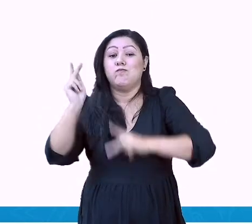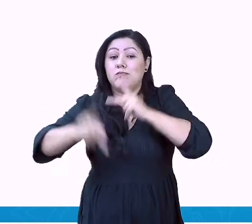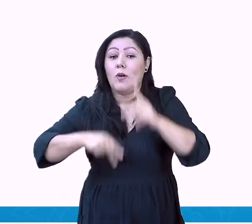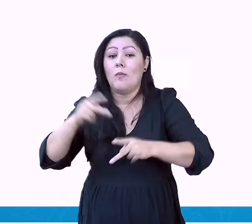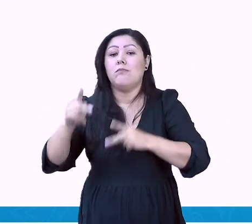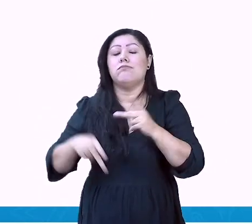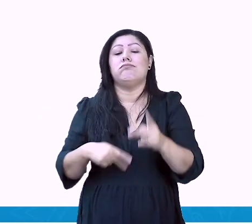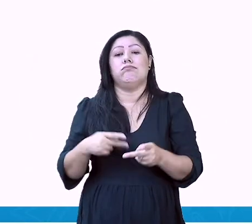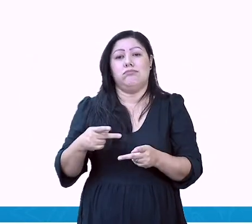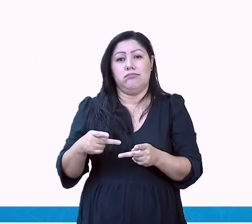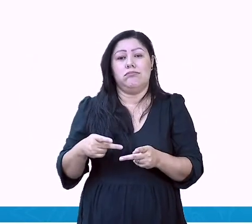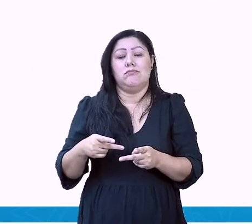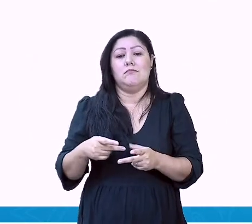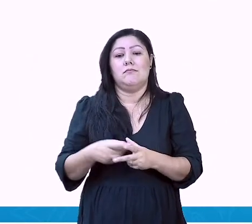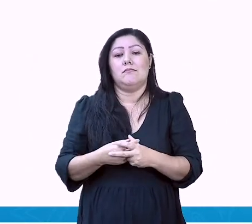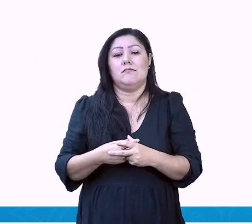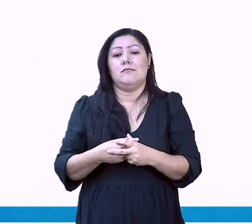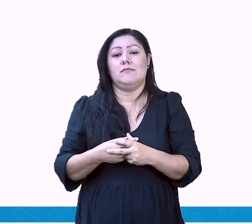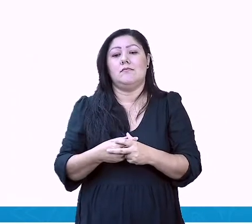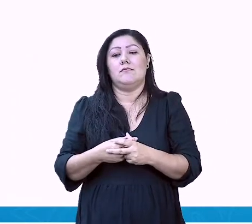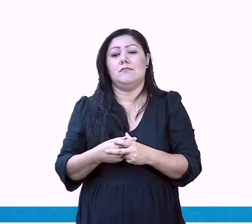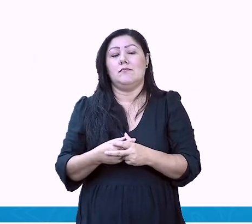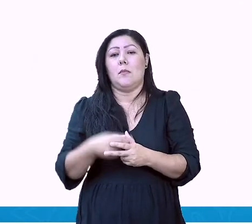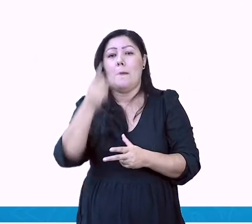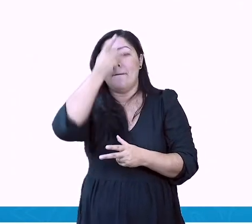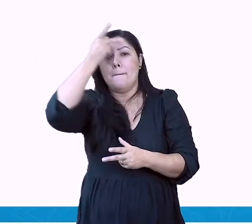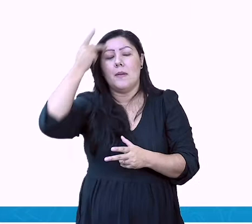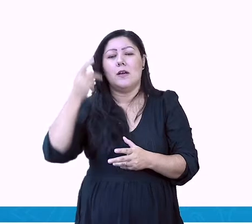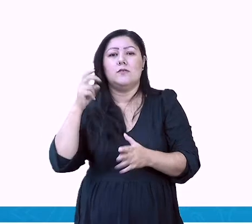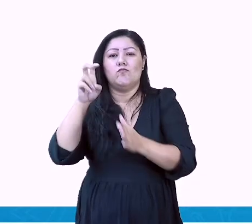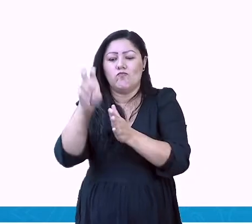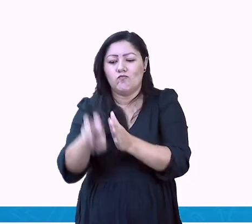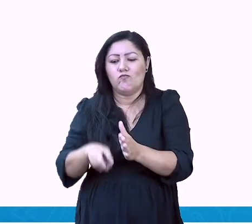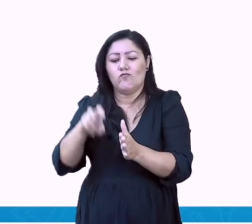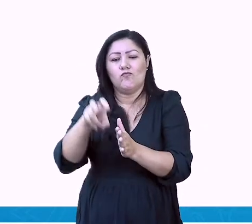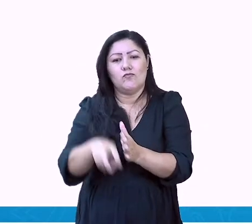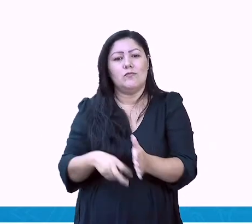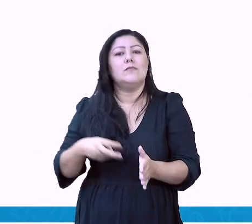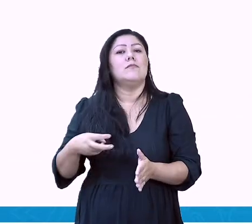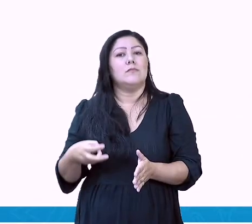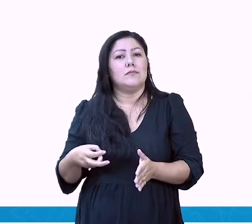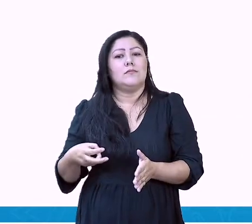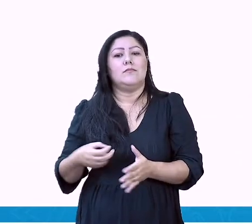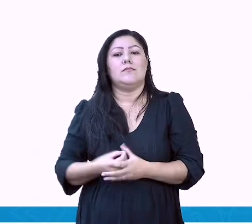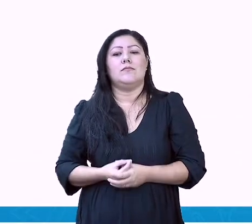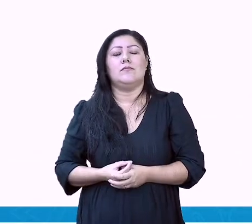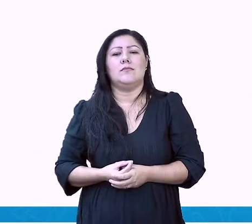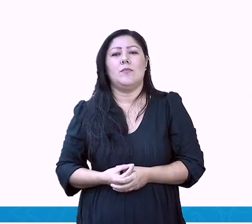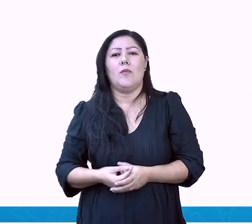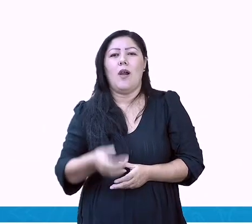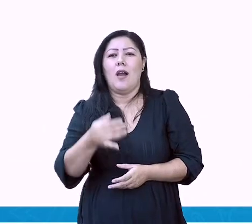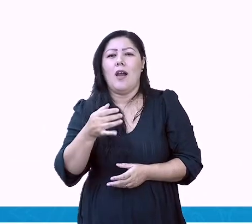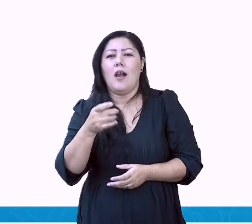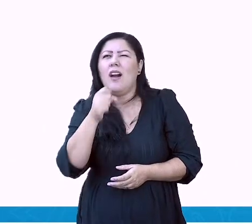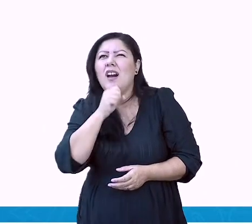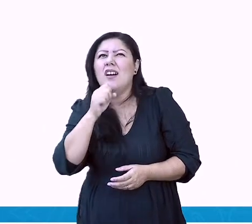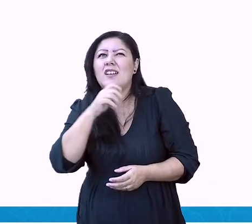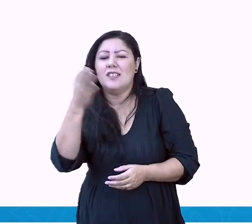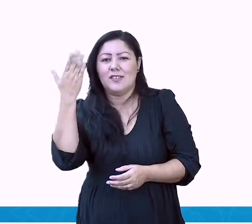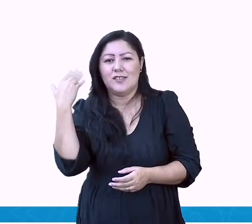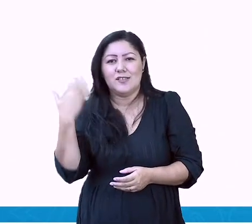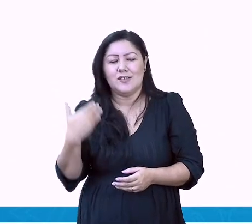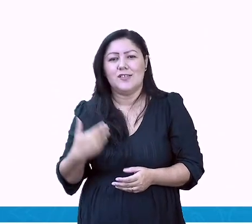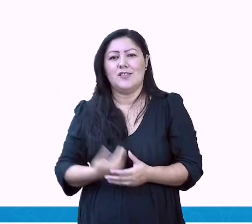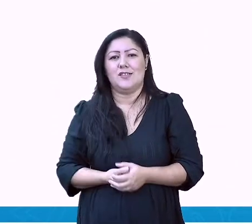grande que vive de uma agricultura muito rudimentar e é uma outra